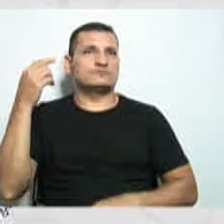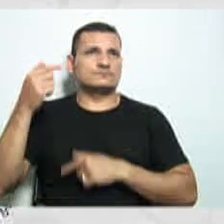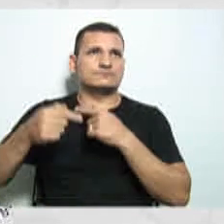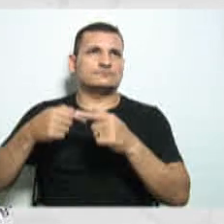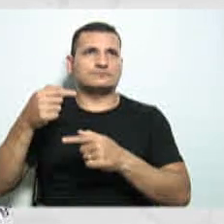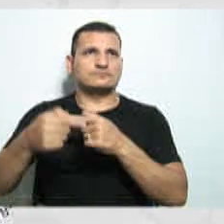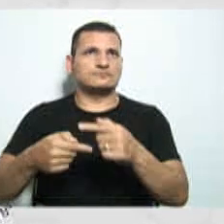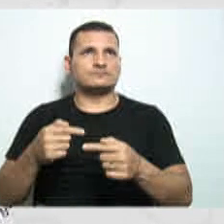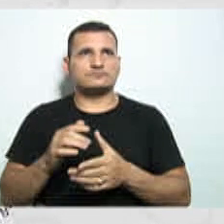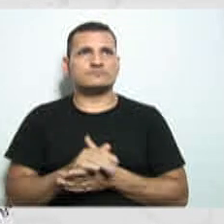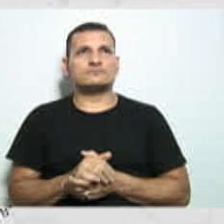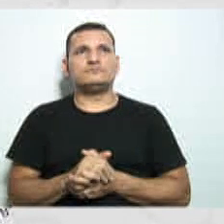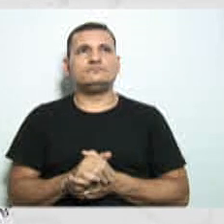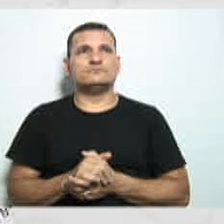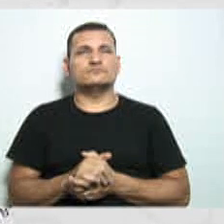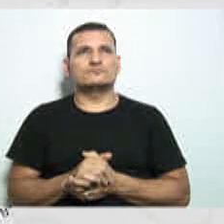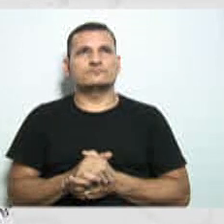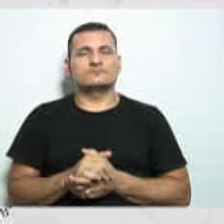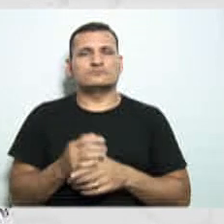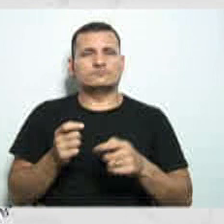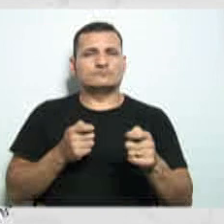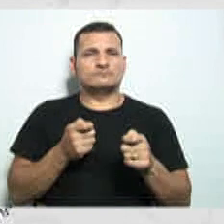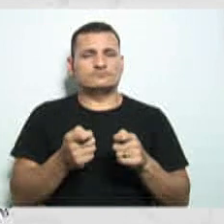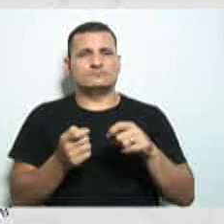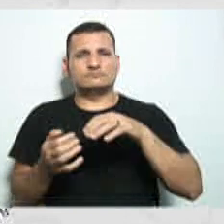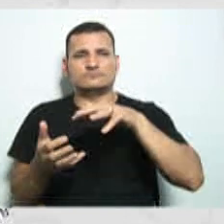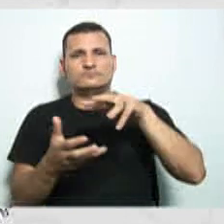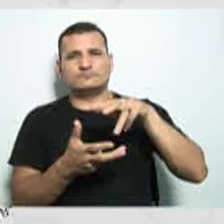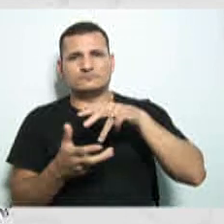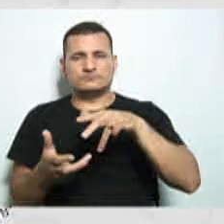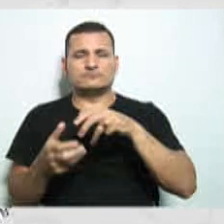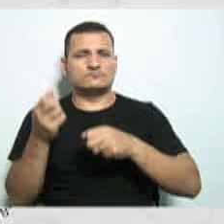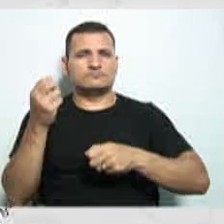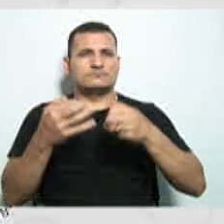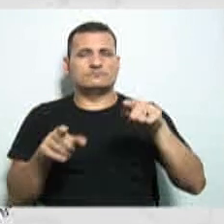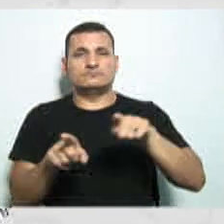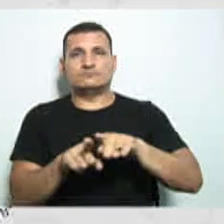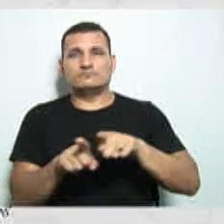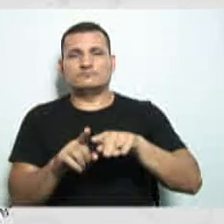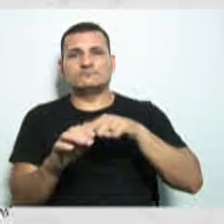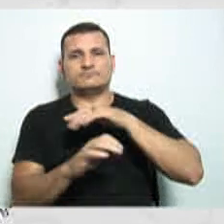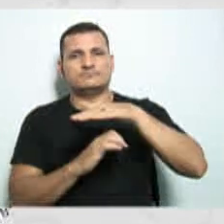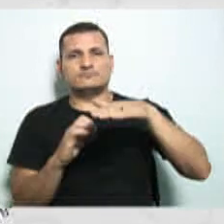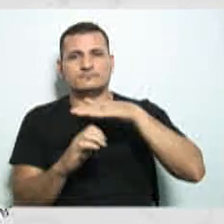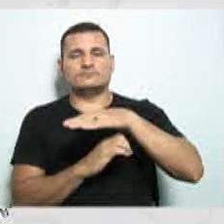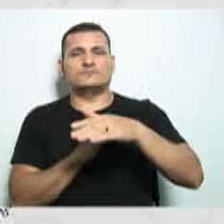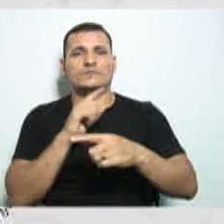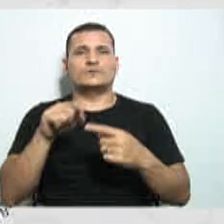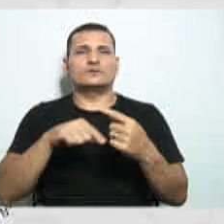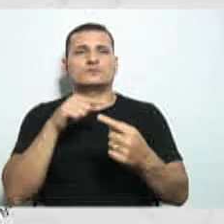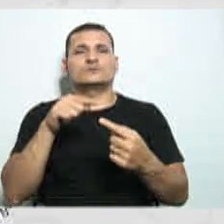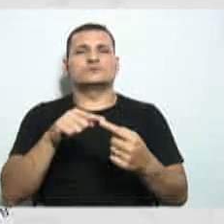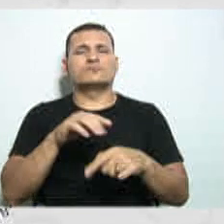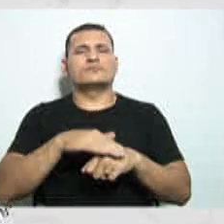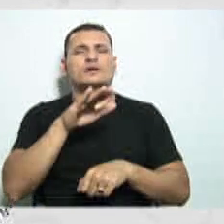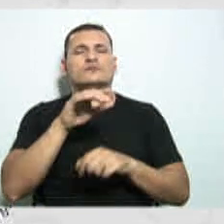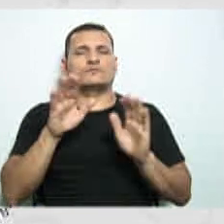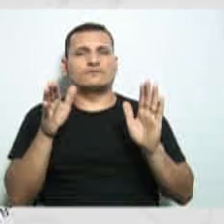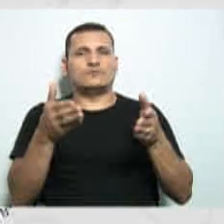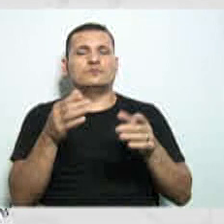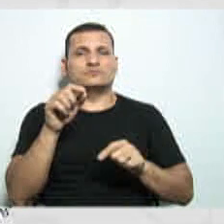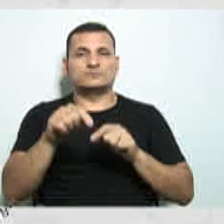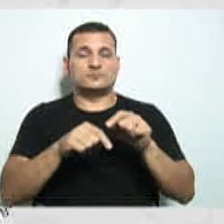E é lógico, como falamos de sustentabilidade, precisamos falar na sustentabilidade empresarial, né? Que o objetivo maior é visar o quê?